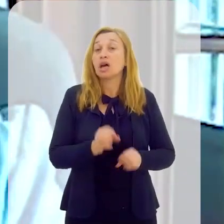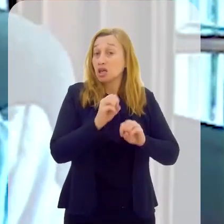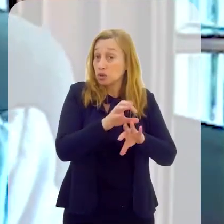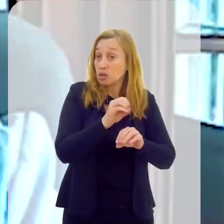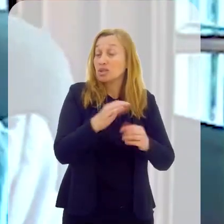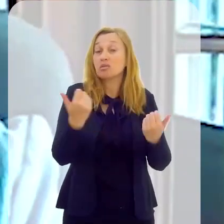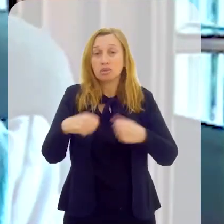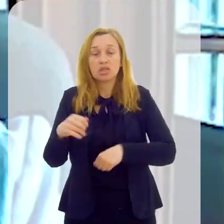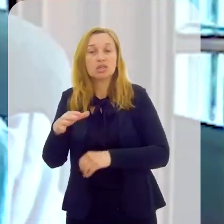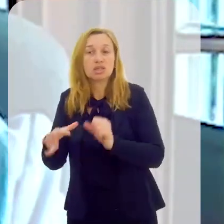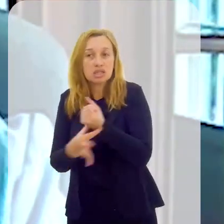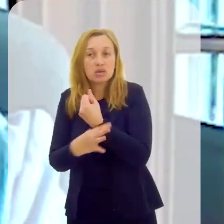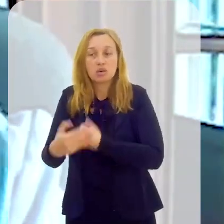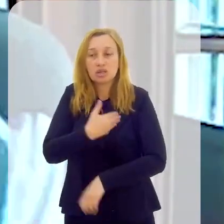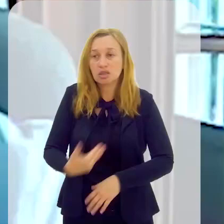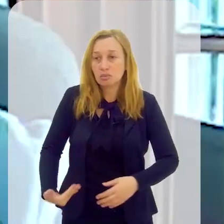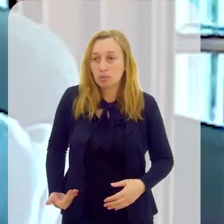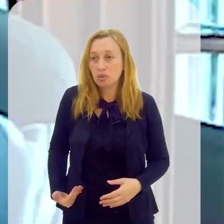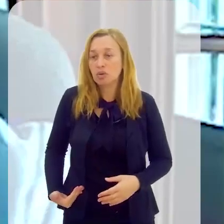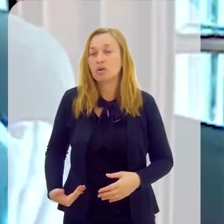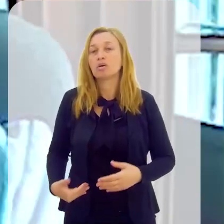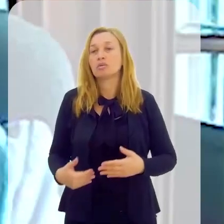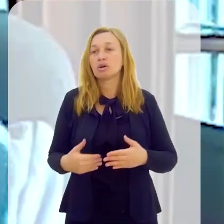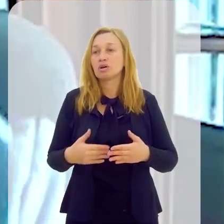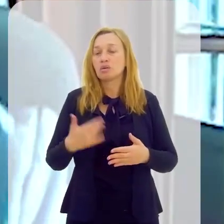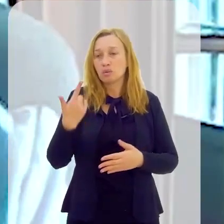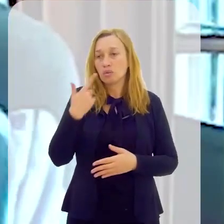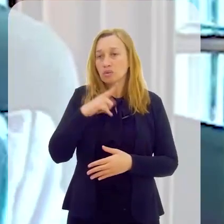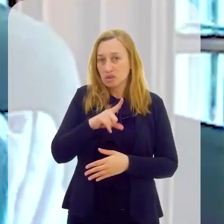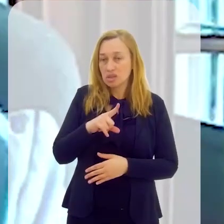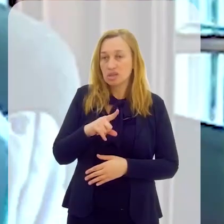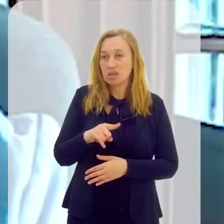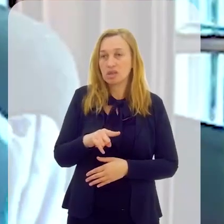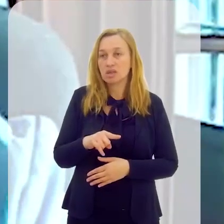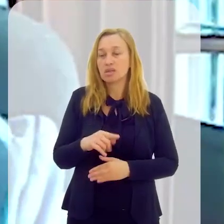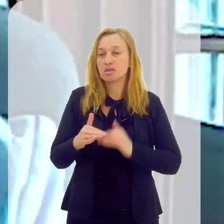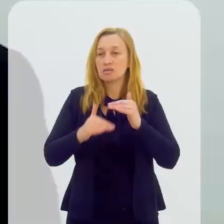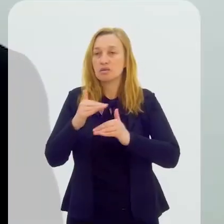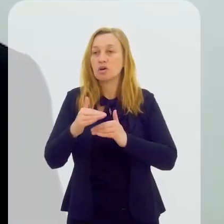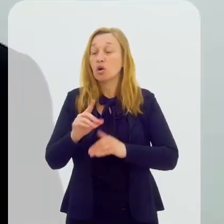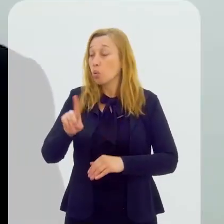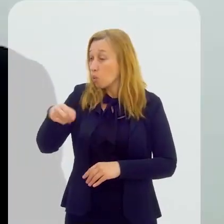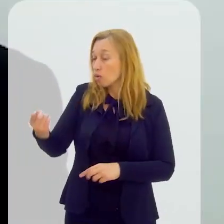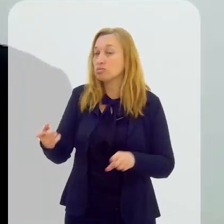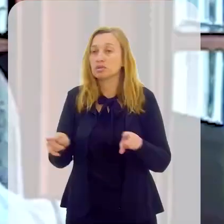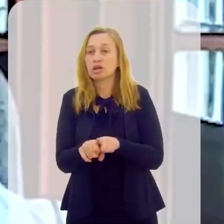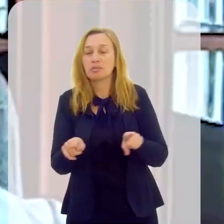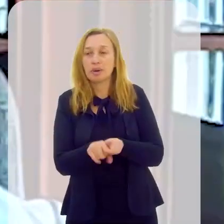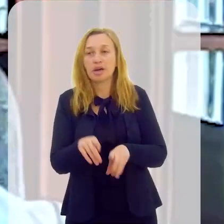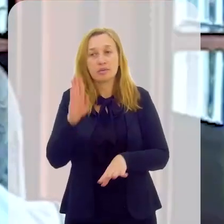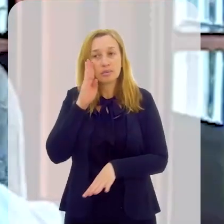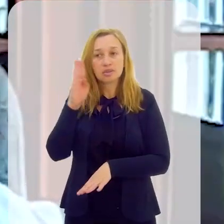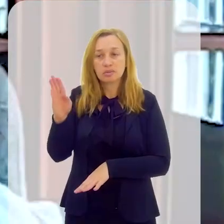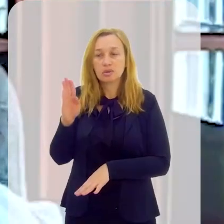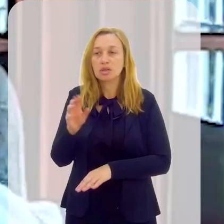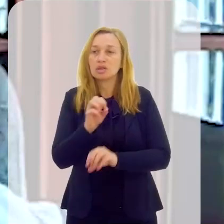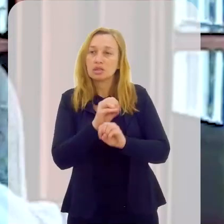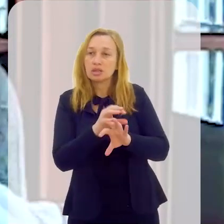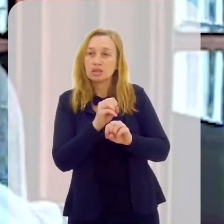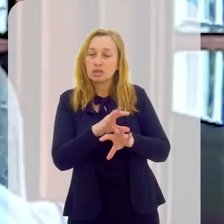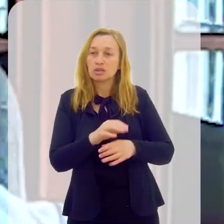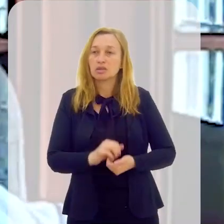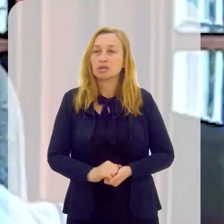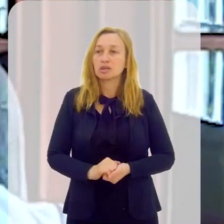educação. Porque a educação precisa da segurança pública para se viabilizar. Uma outra questão fundamental